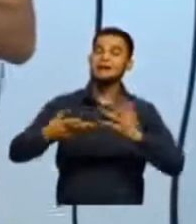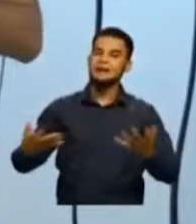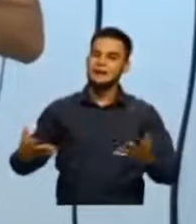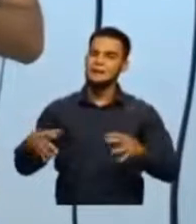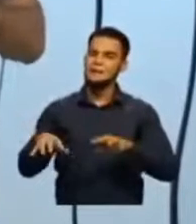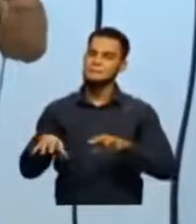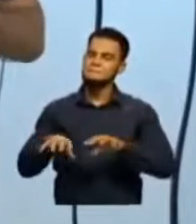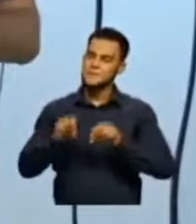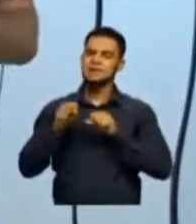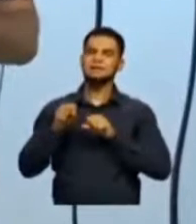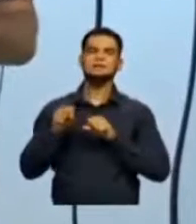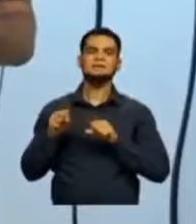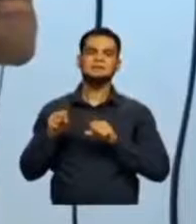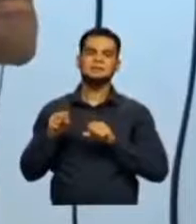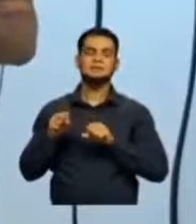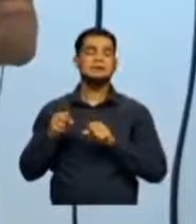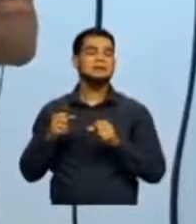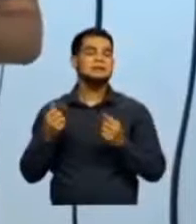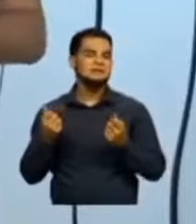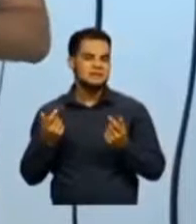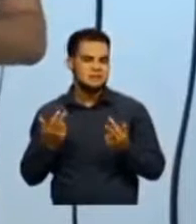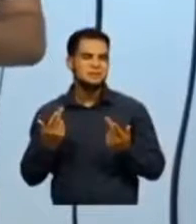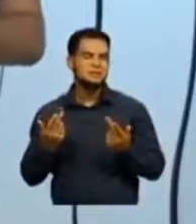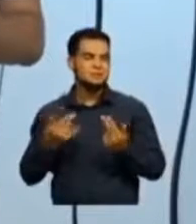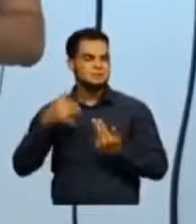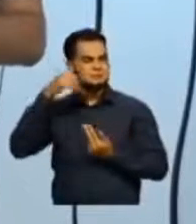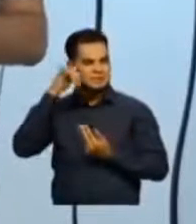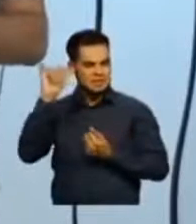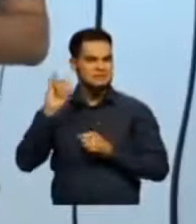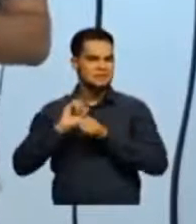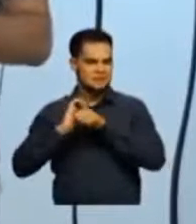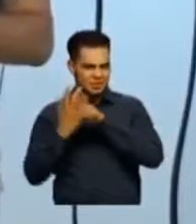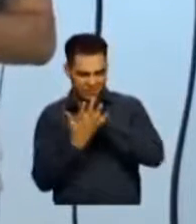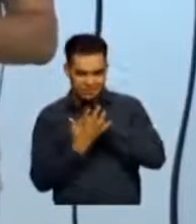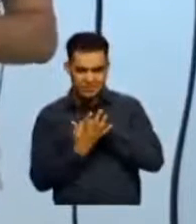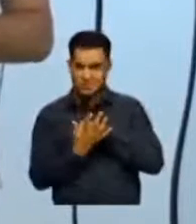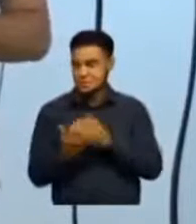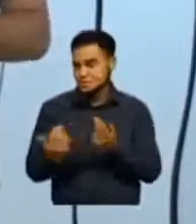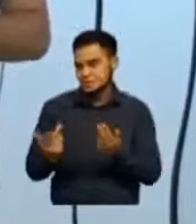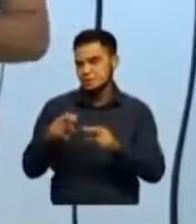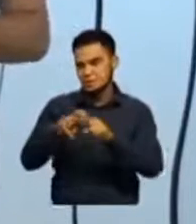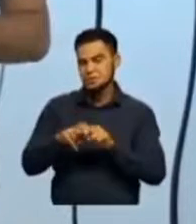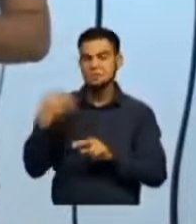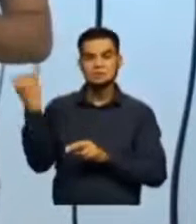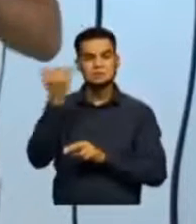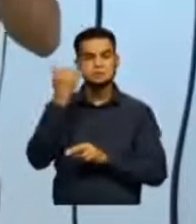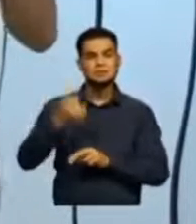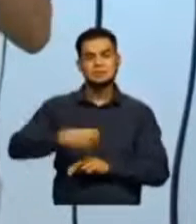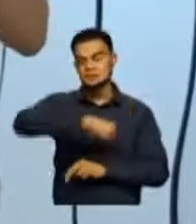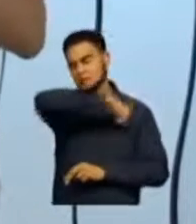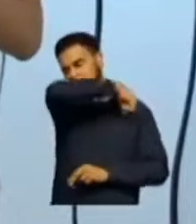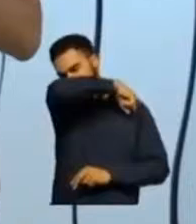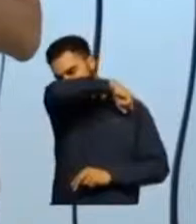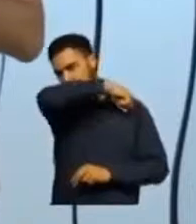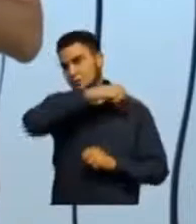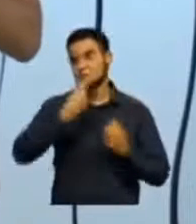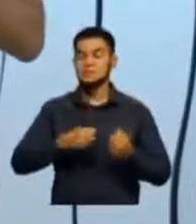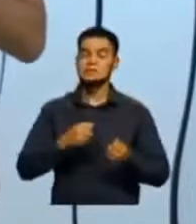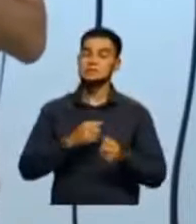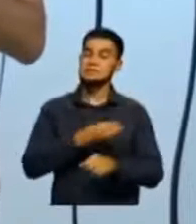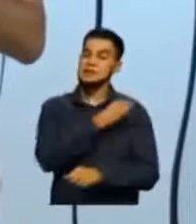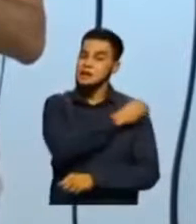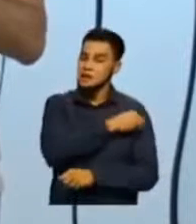contaminado. Mesmo processo de prevenção contra o coronavírus. Por isso a importância, tossir assim, passar álcool